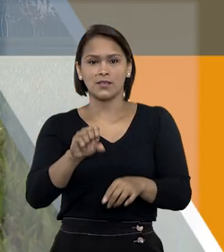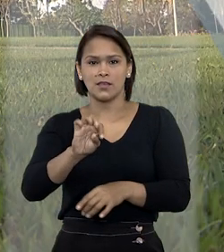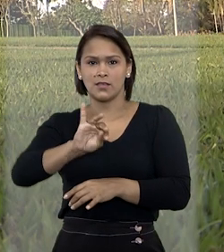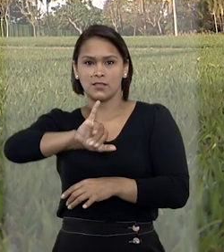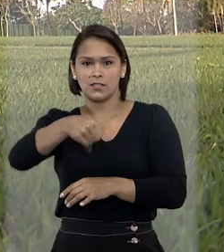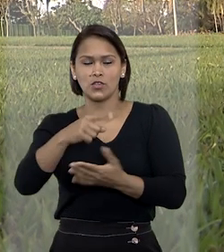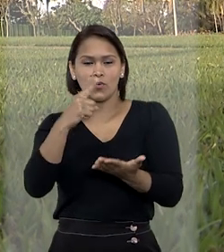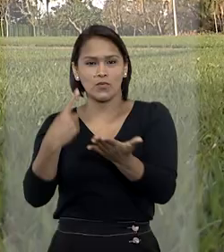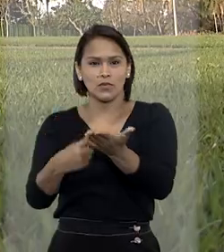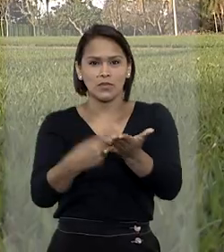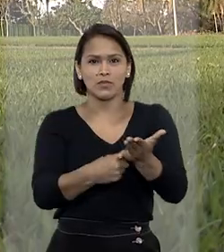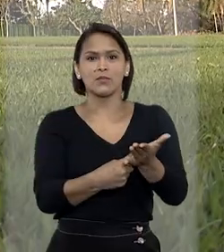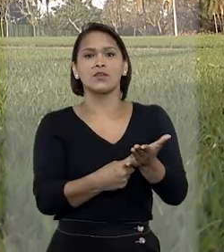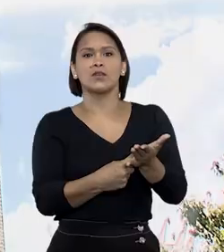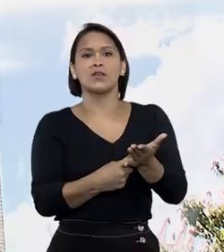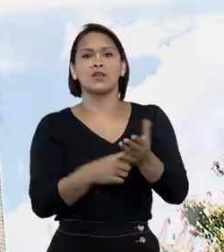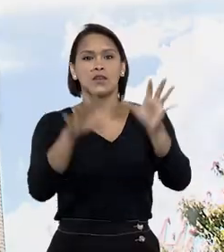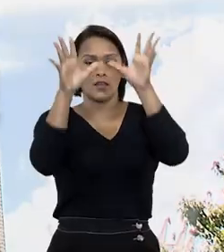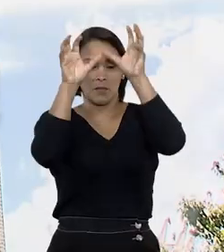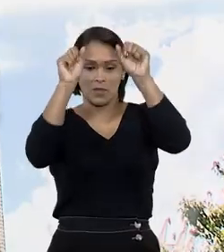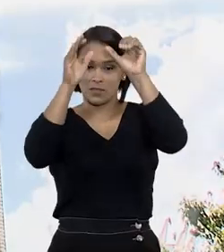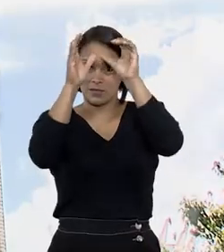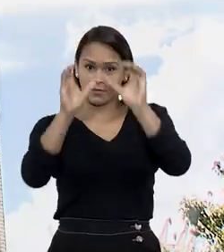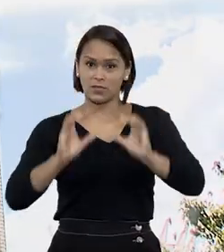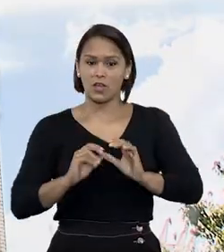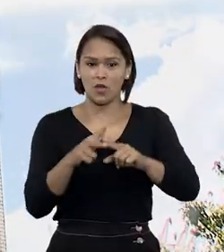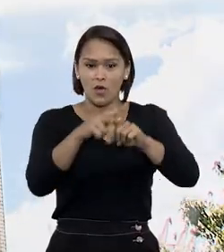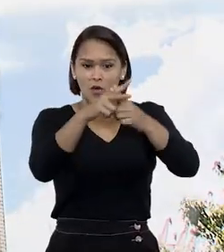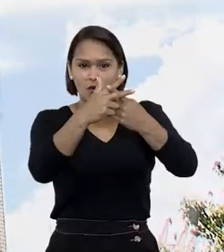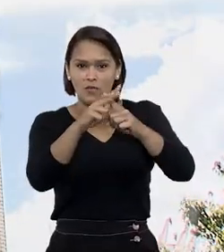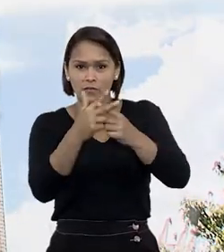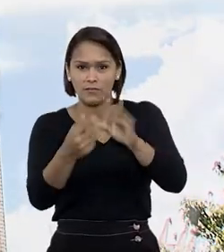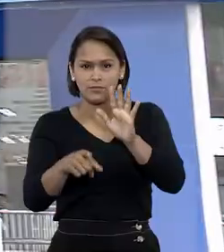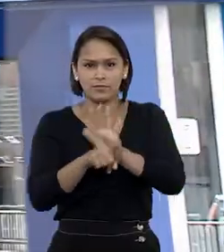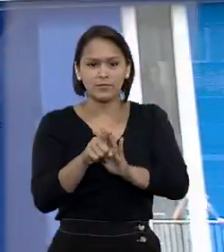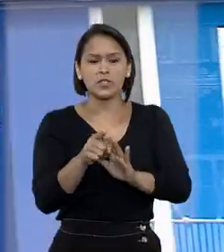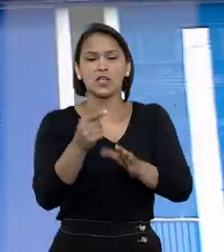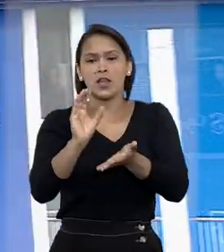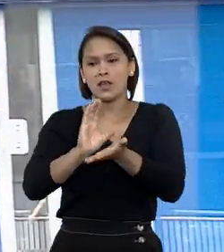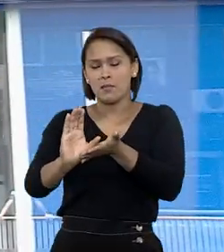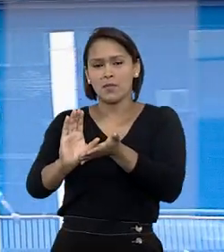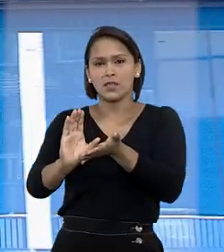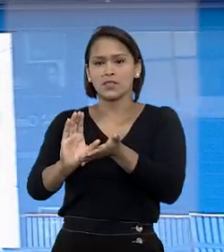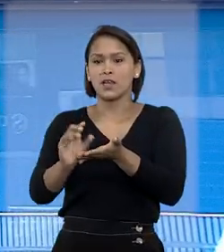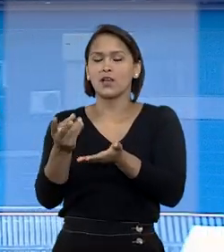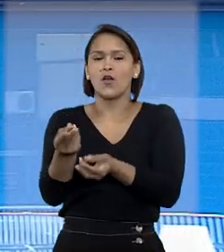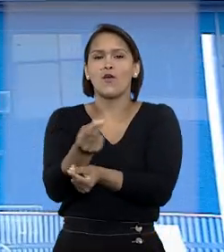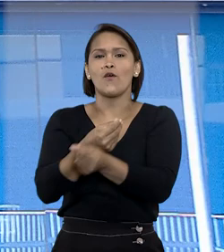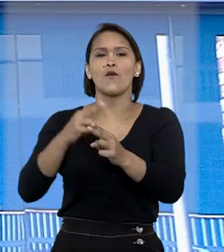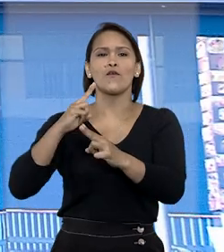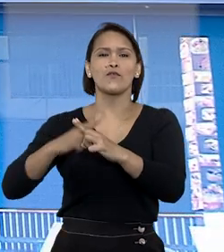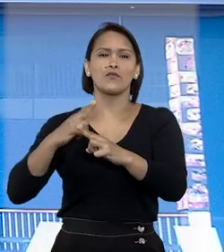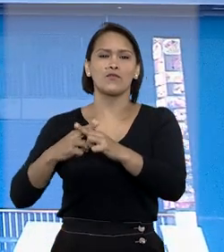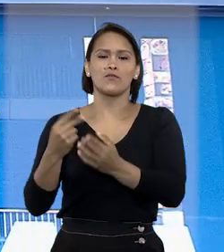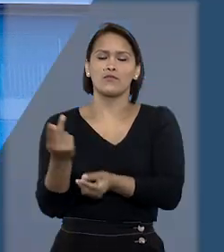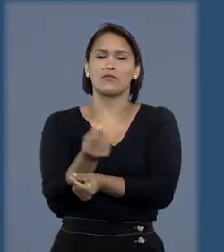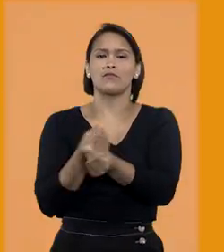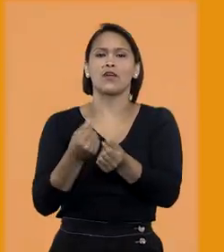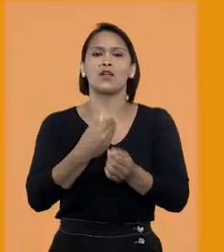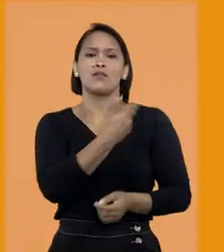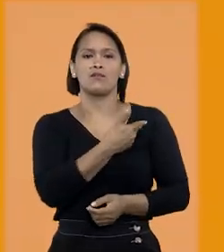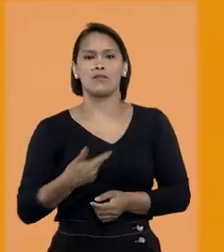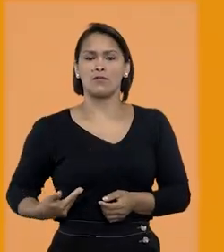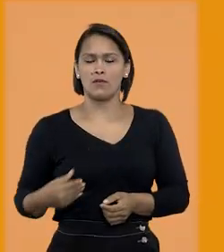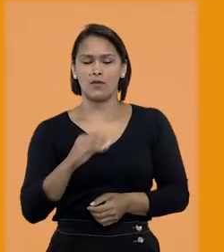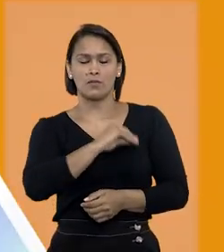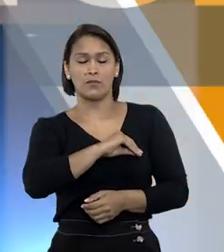mais STJ determina que Ministério da Cidadania corrija dados que impedem beneficiária de sacar auxílio